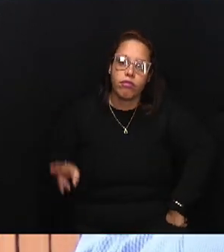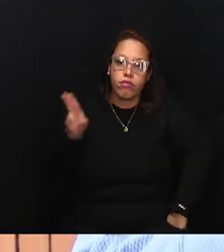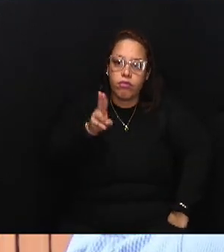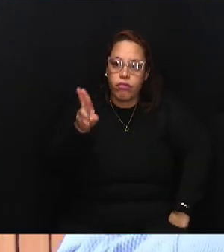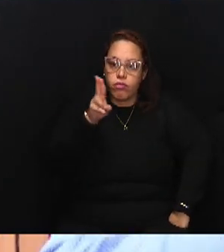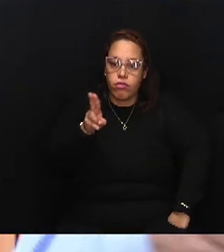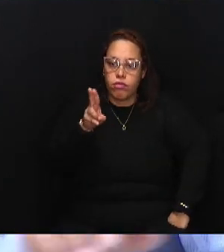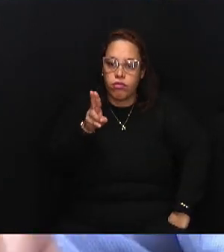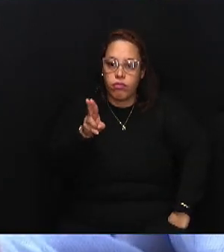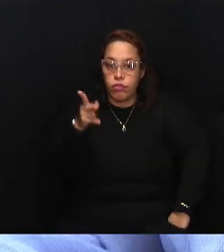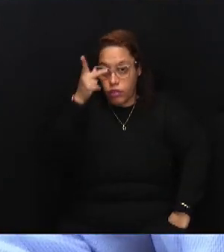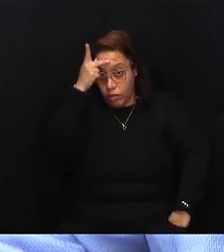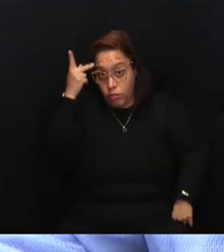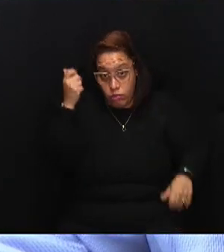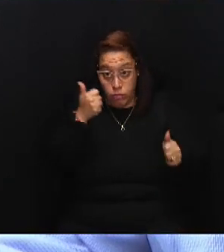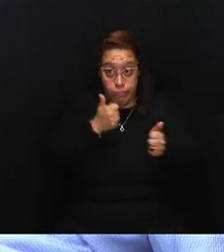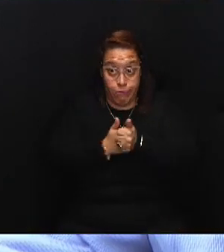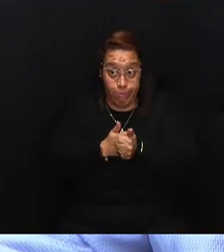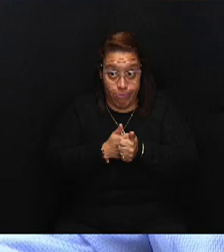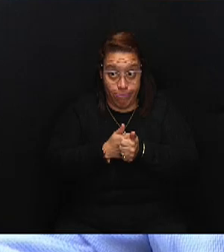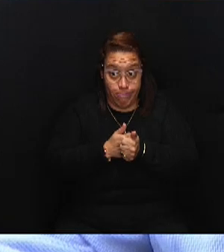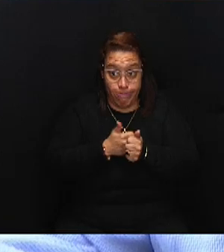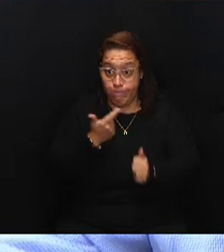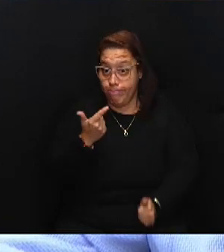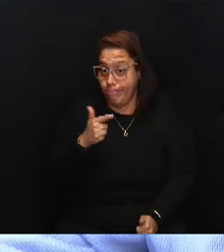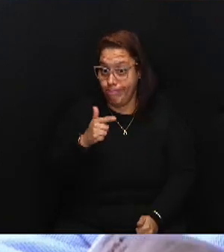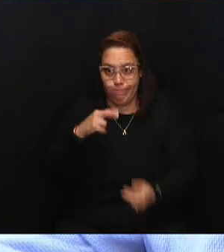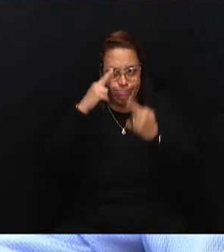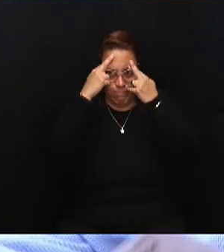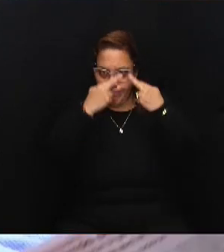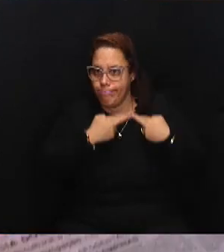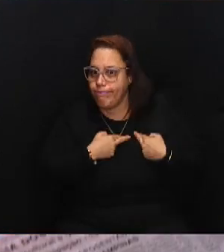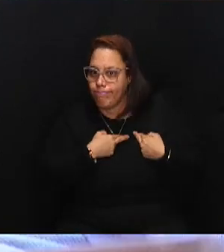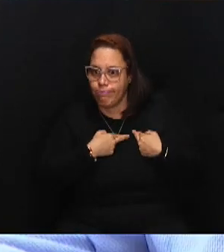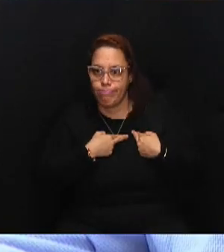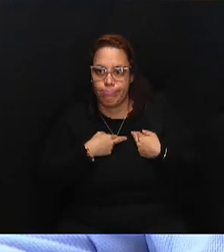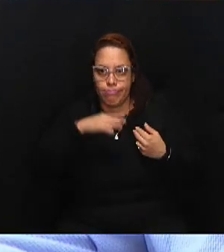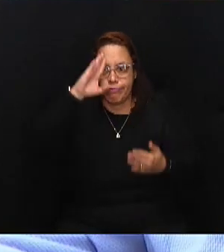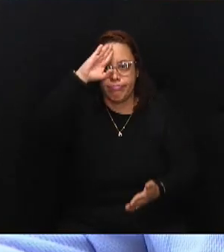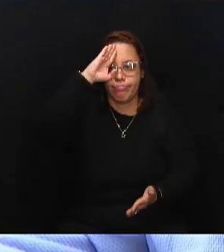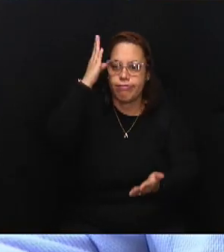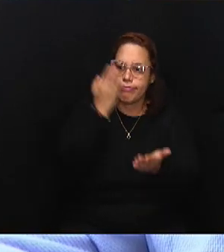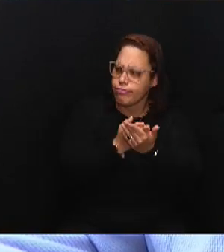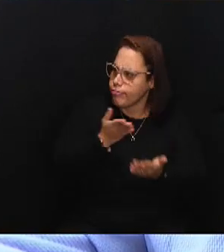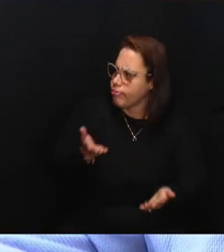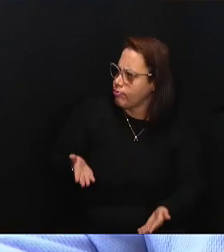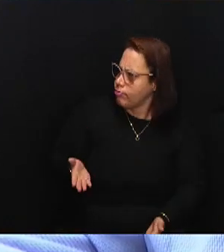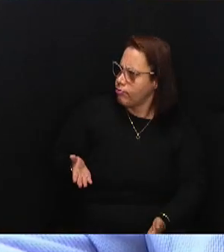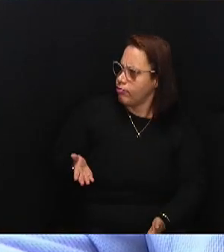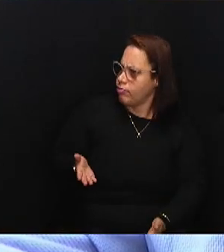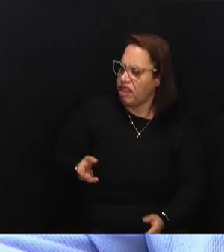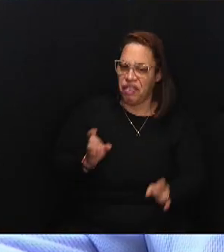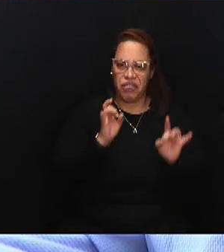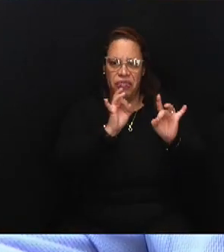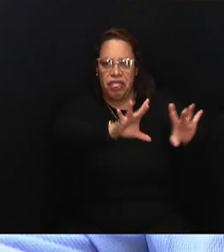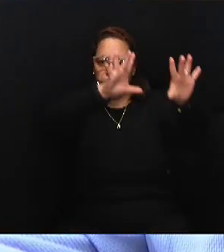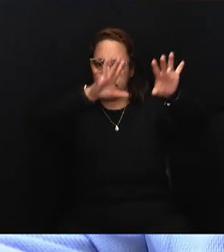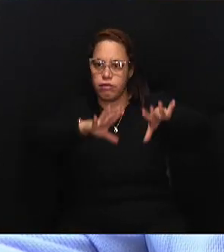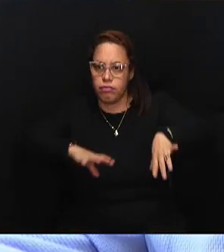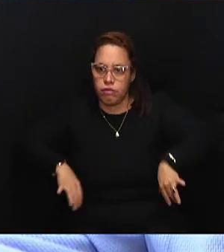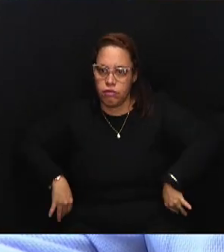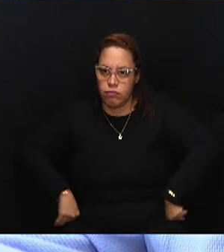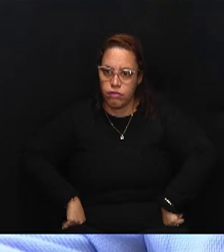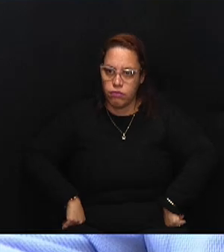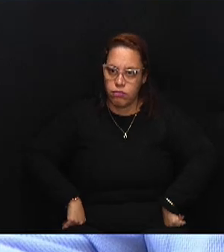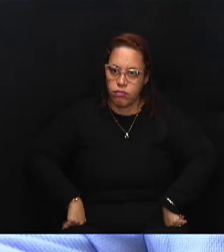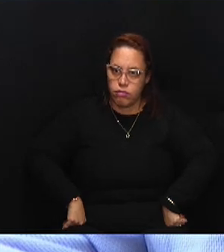abusando dele são pessoas próximas. A pessoa não tem mais o respeito, não tem mais lealdade e acha que simplesmente ele é descartável.